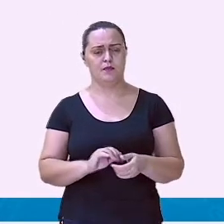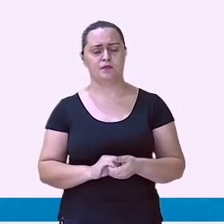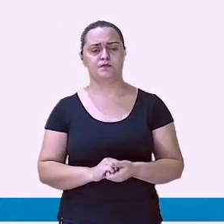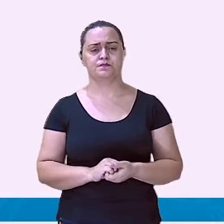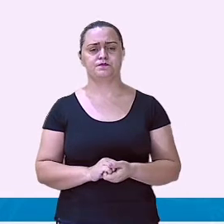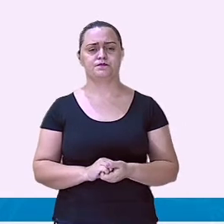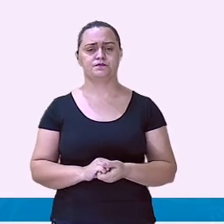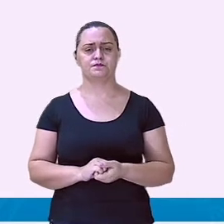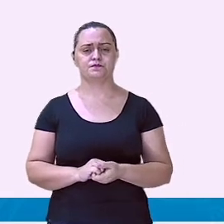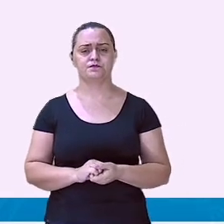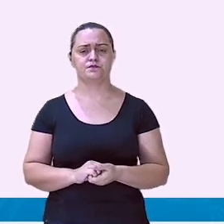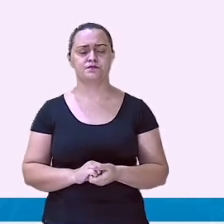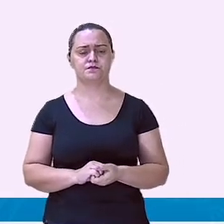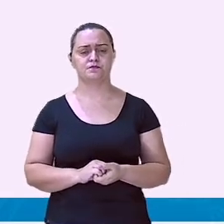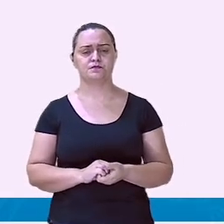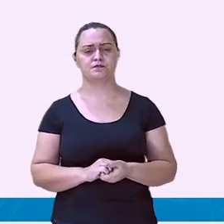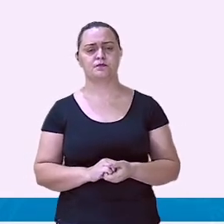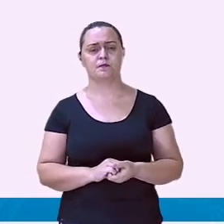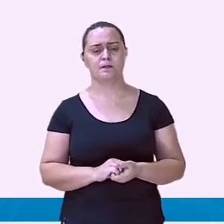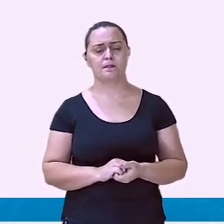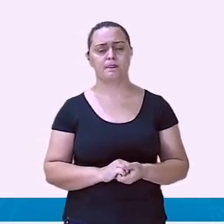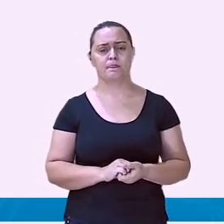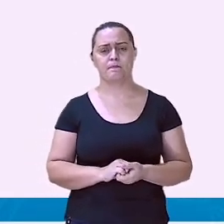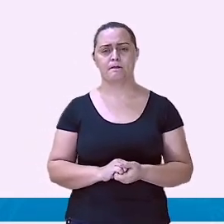E aí,